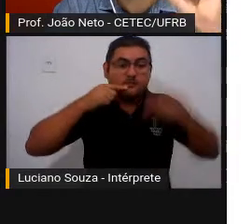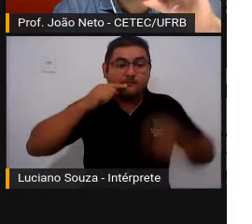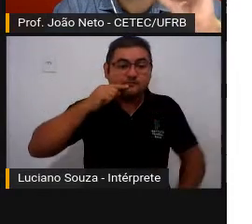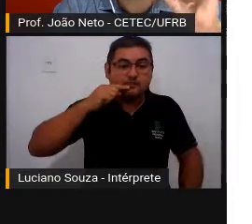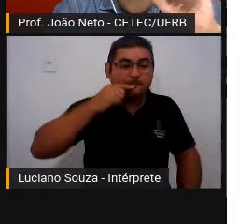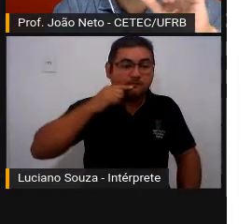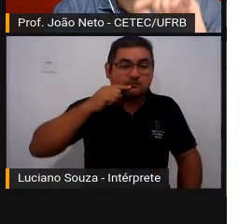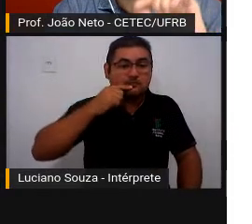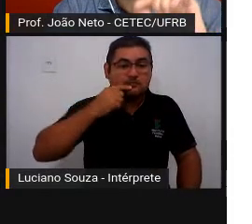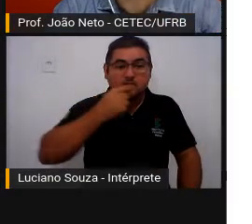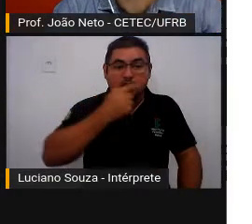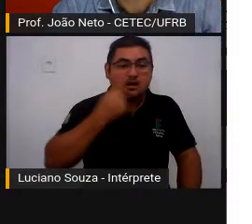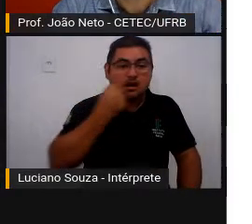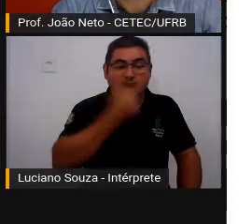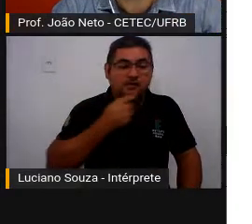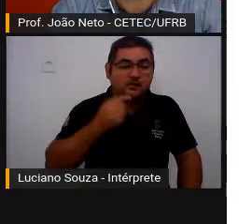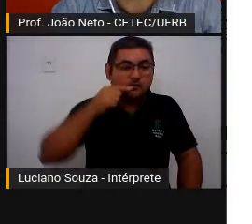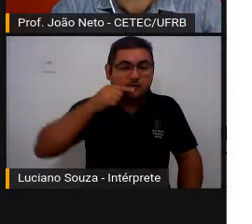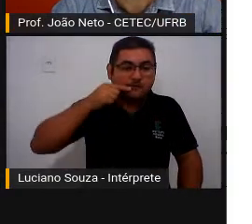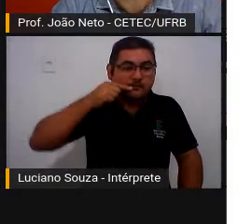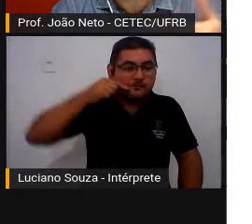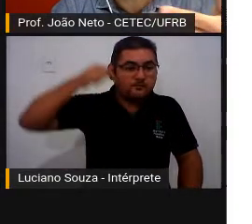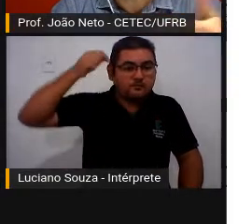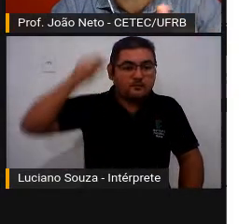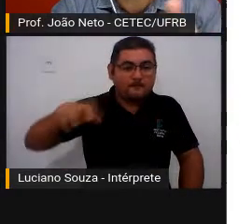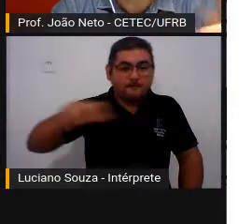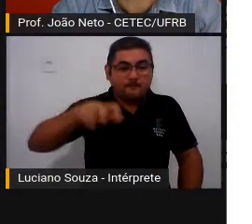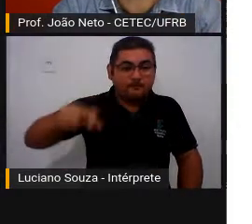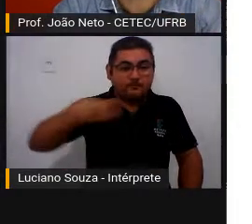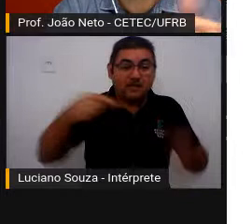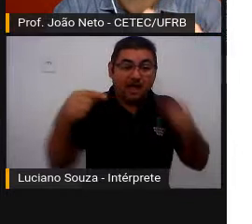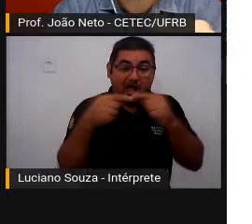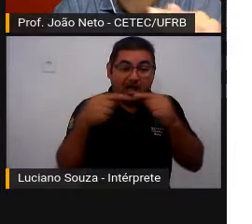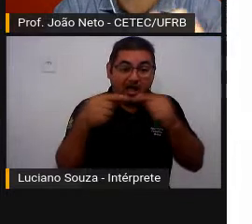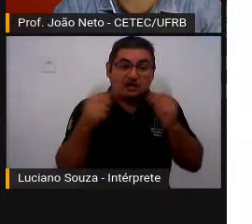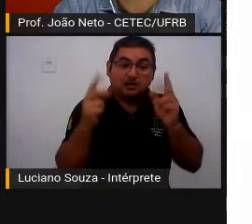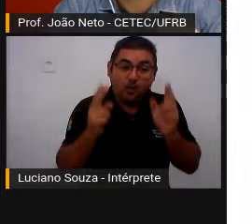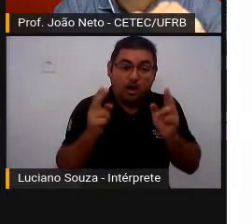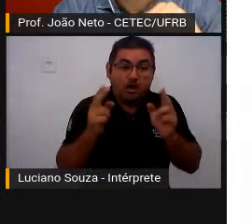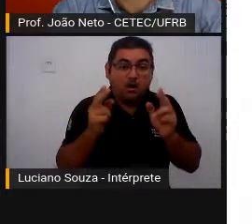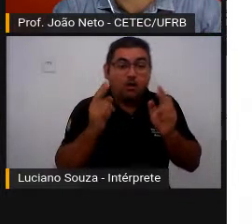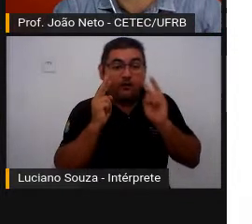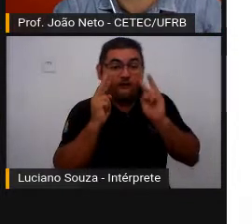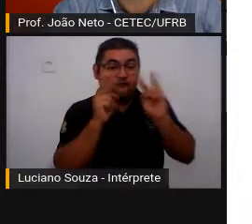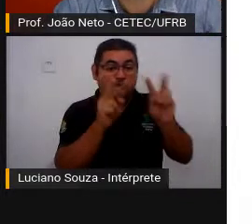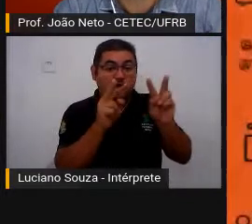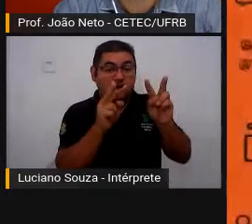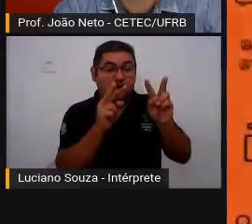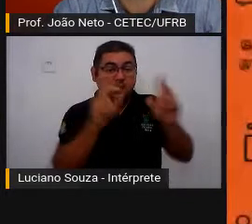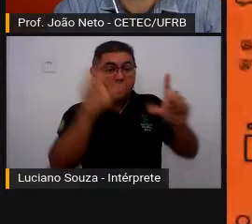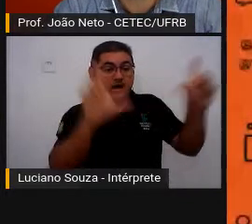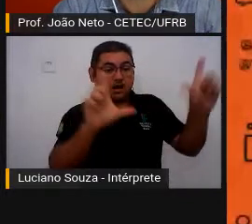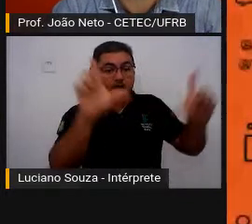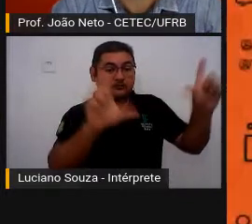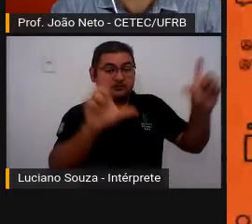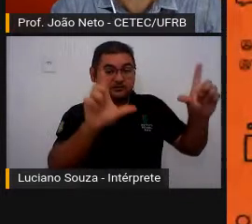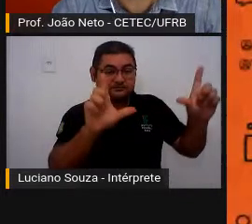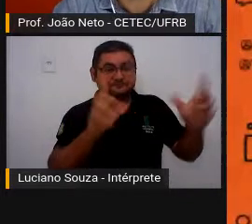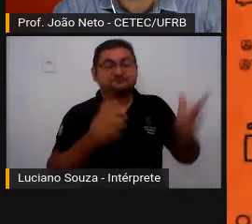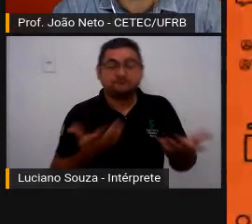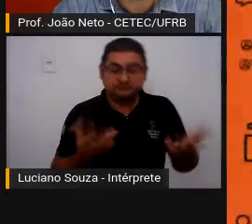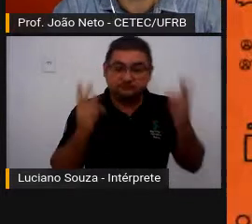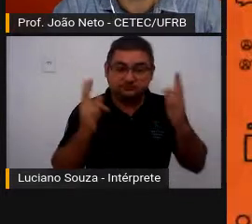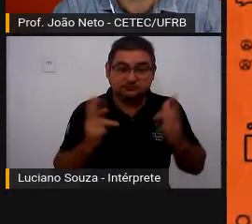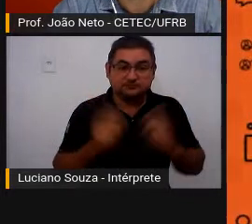língua pessoa consegue movimentar o mouse na tela e assistir televisão como nós estamos vendo no canto inferior direito